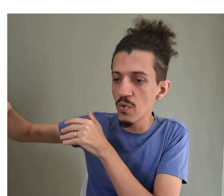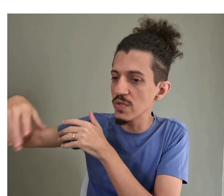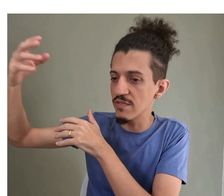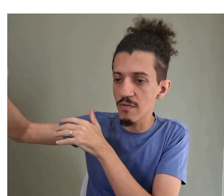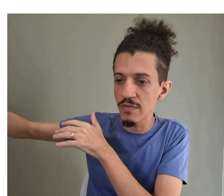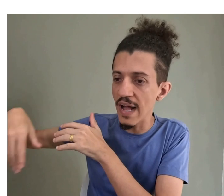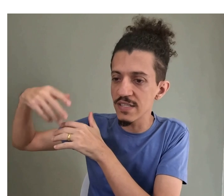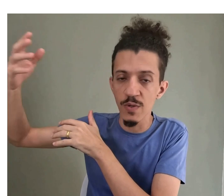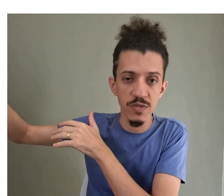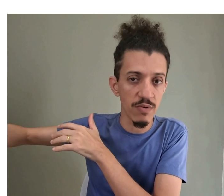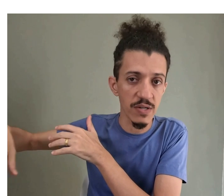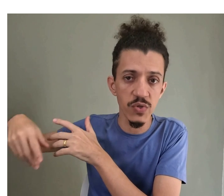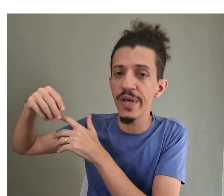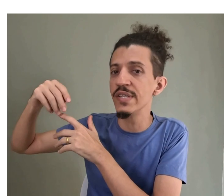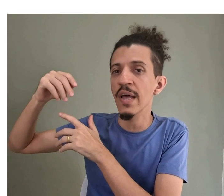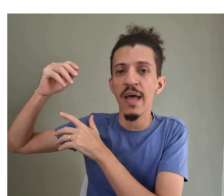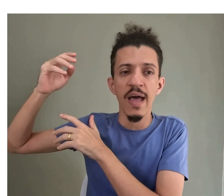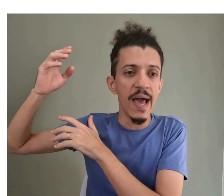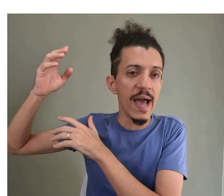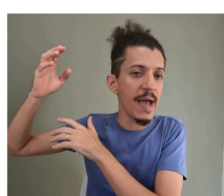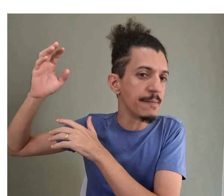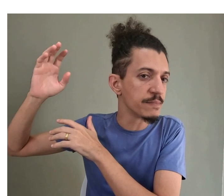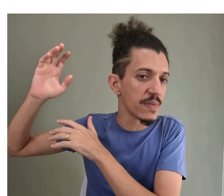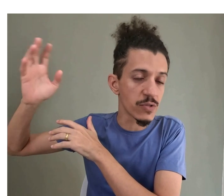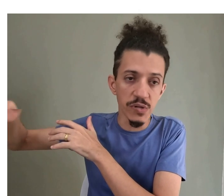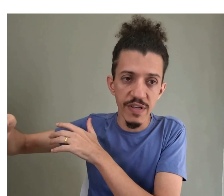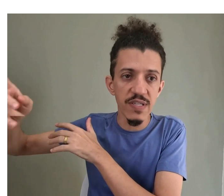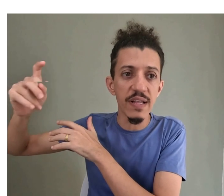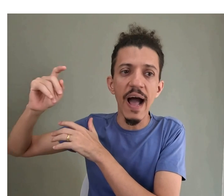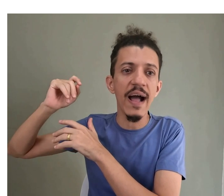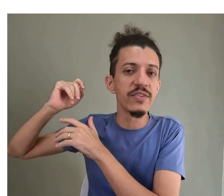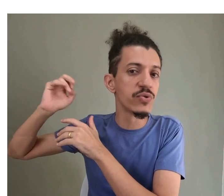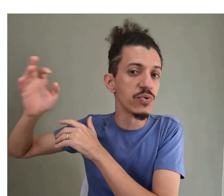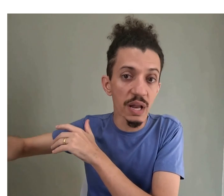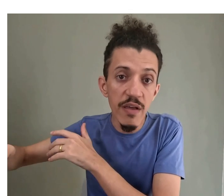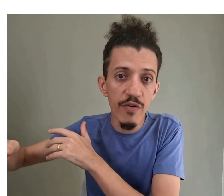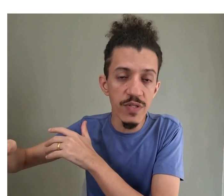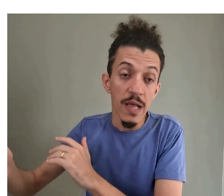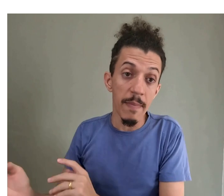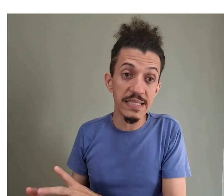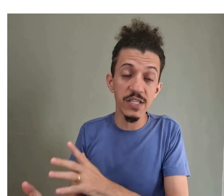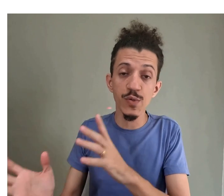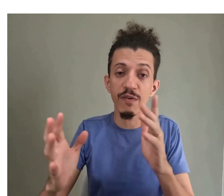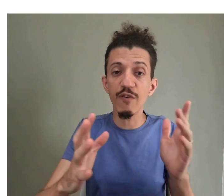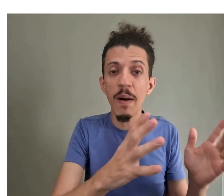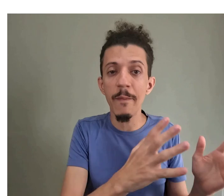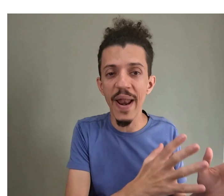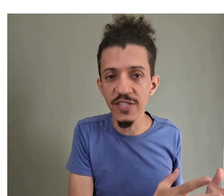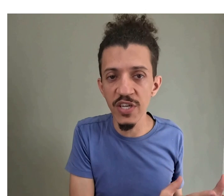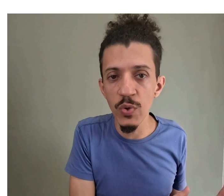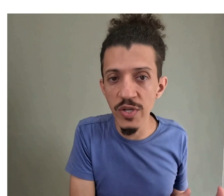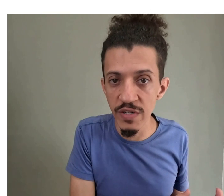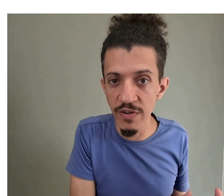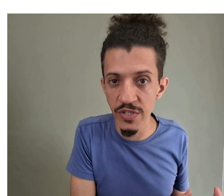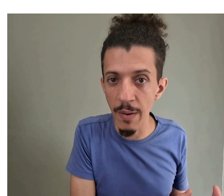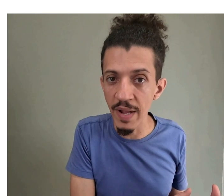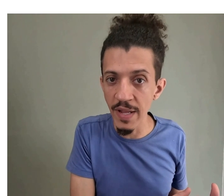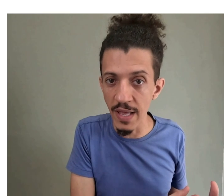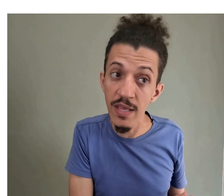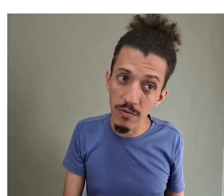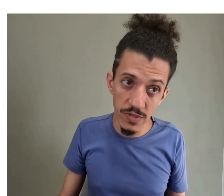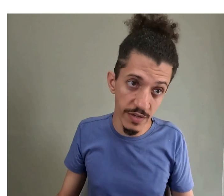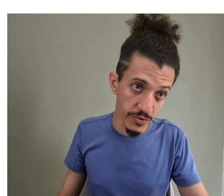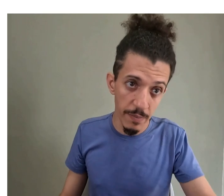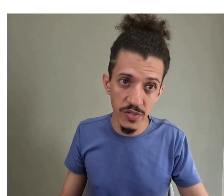nos cursos, nas faculdades, nas pós-graduações, nas universidades, nos livros, mas existe uma forma prática e intuitiva de